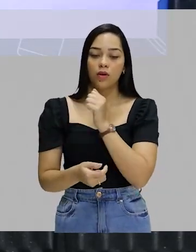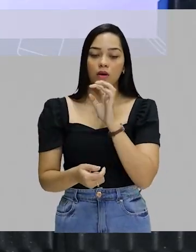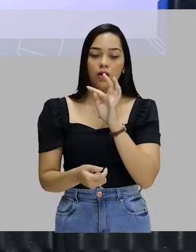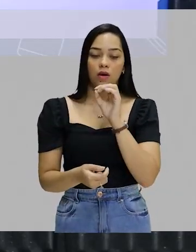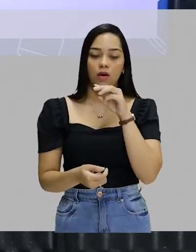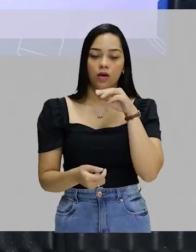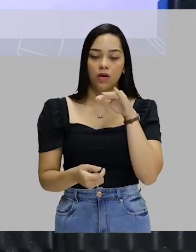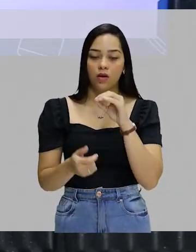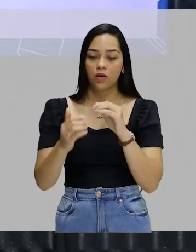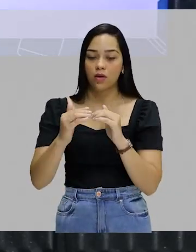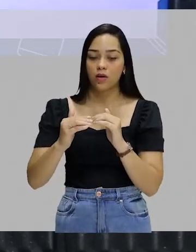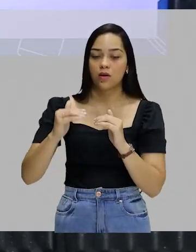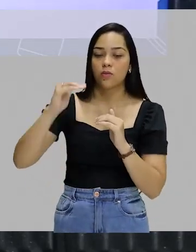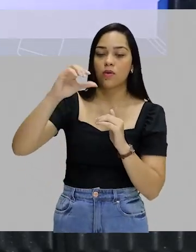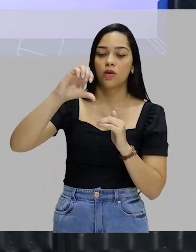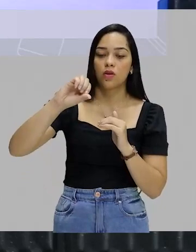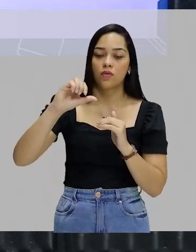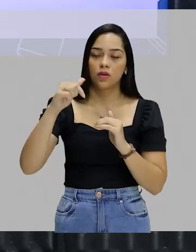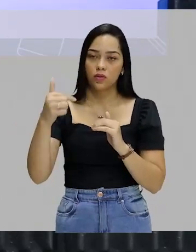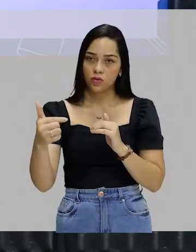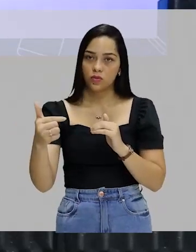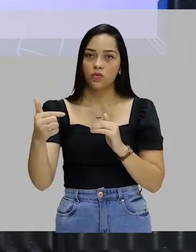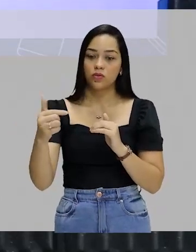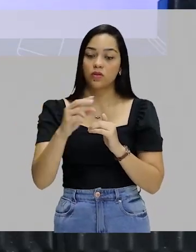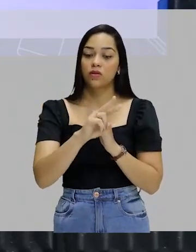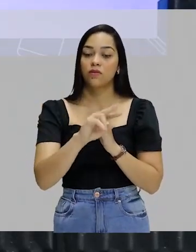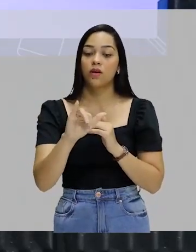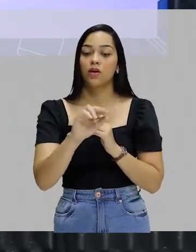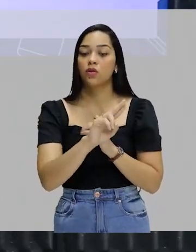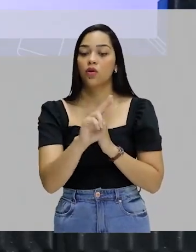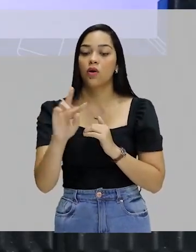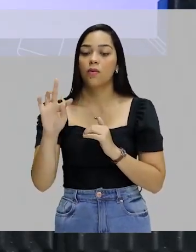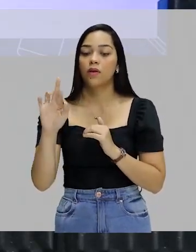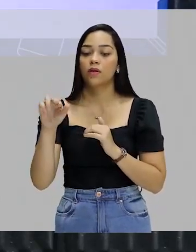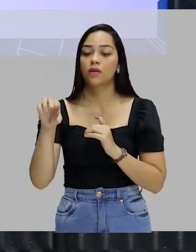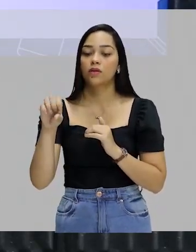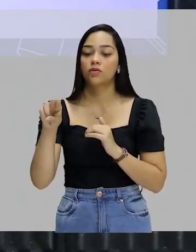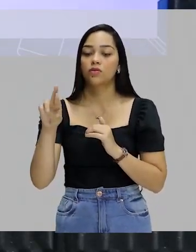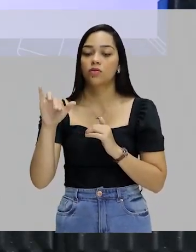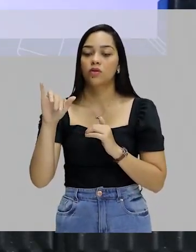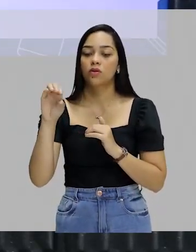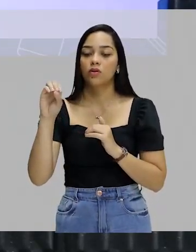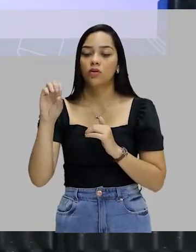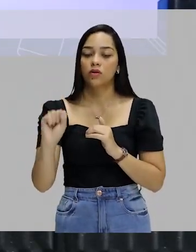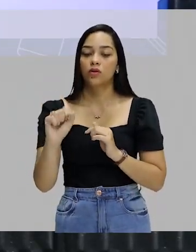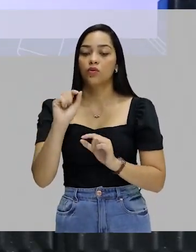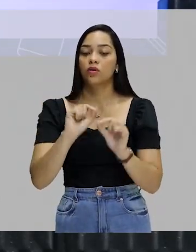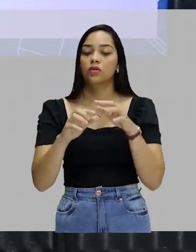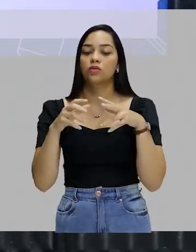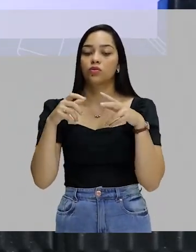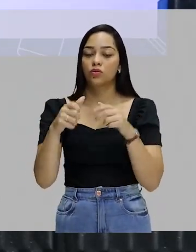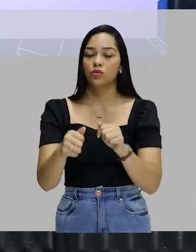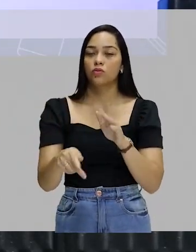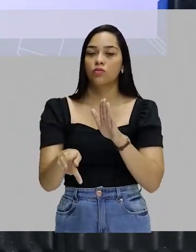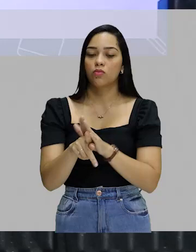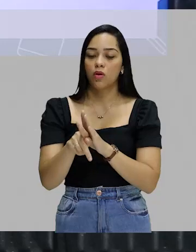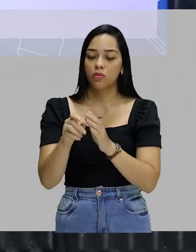atômico superior a 92, que vamos chamar de transurânicos, são